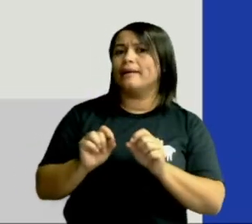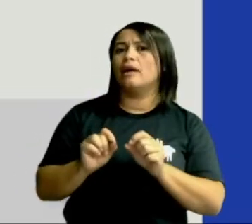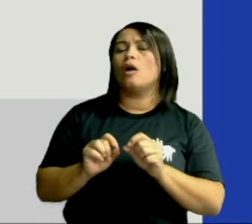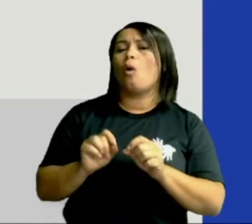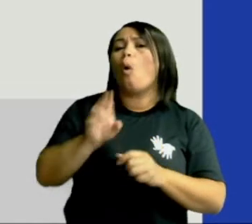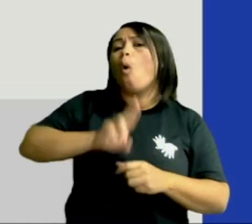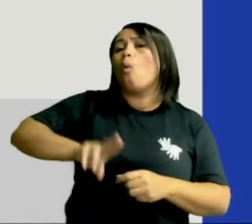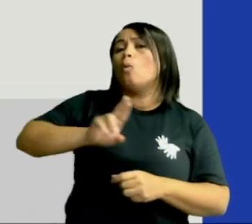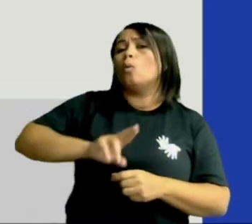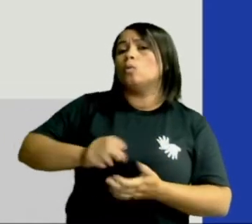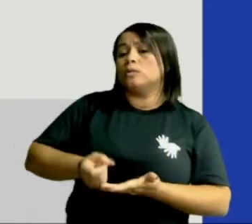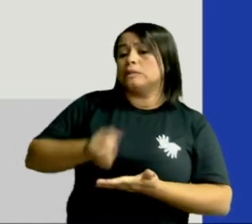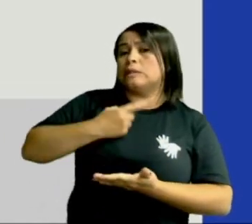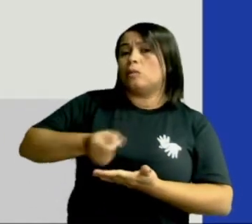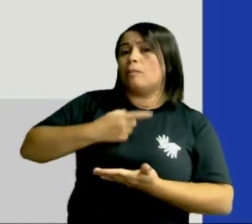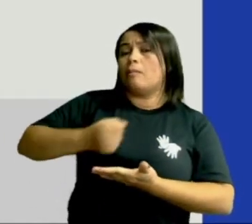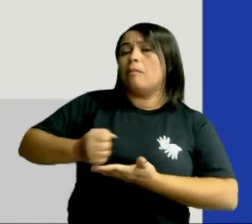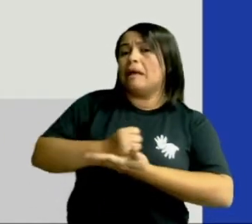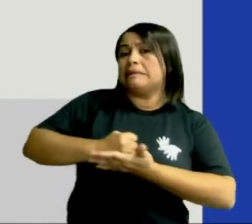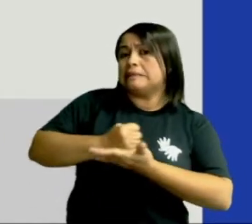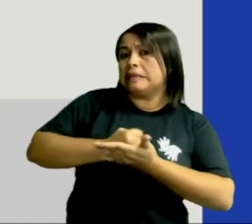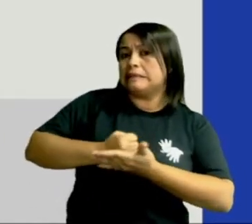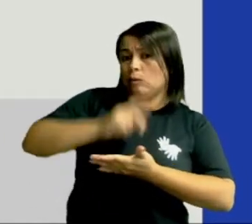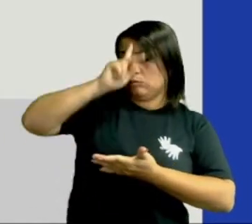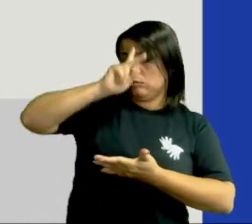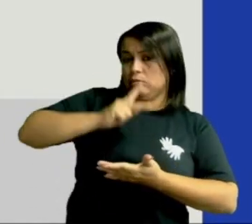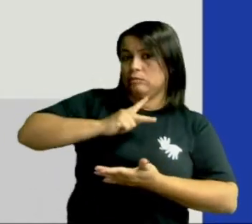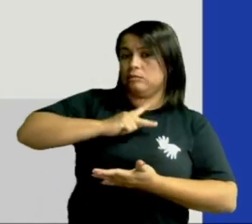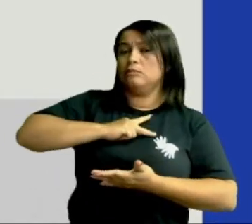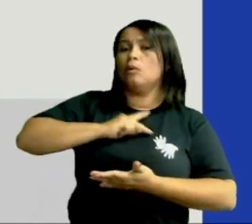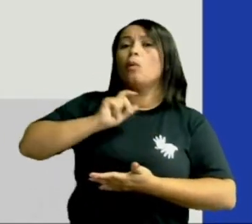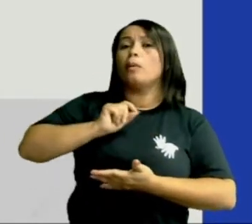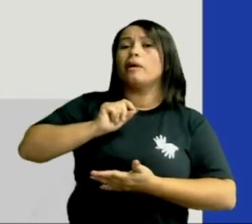com esse uso indiscriminado de medicamentos,